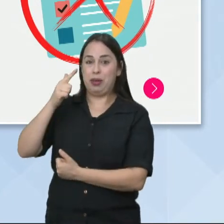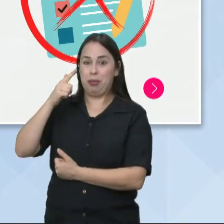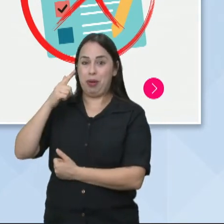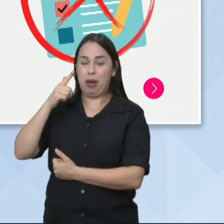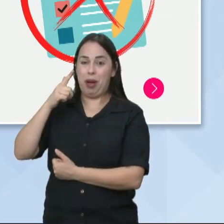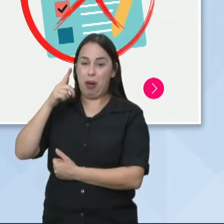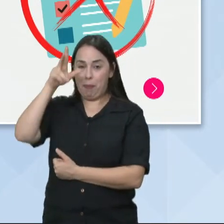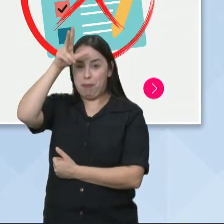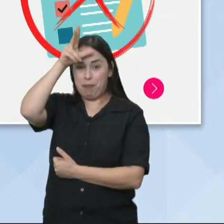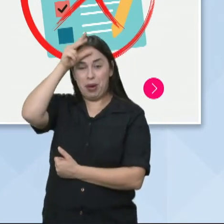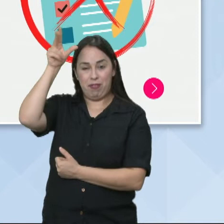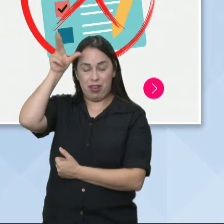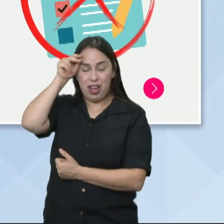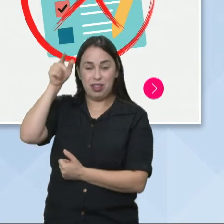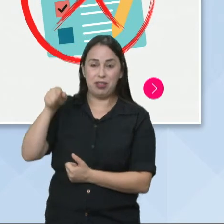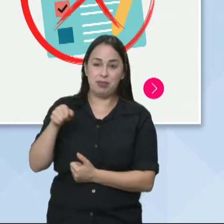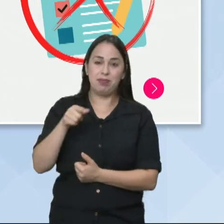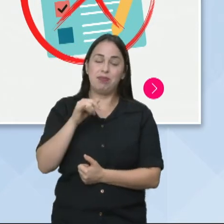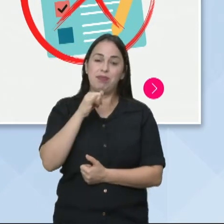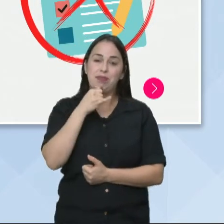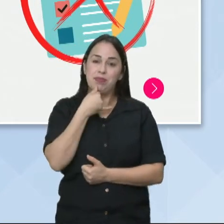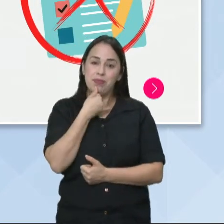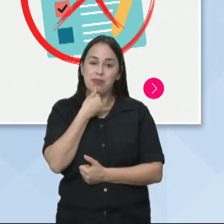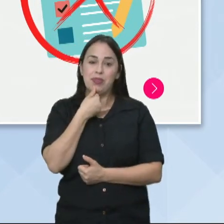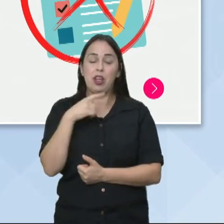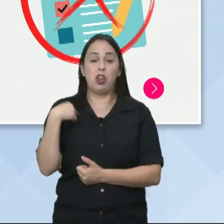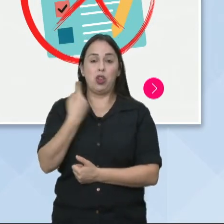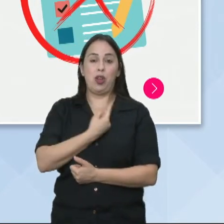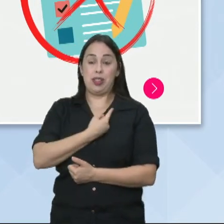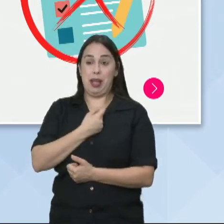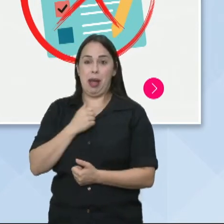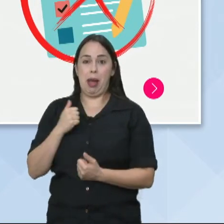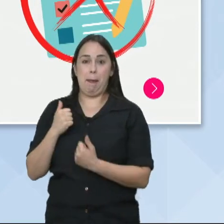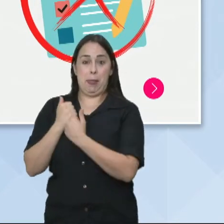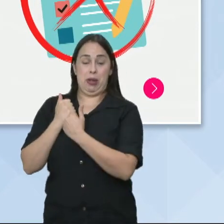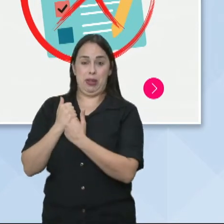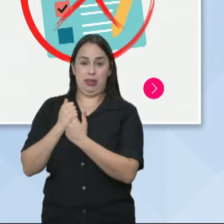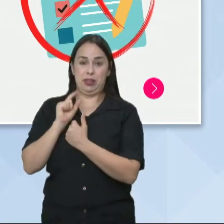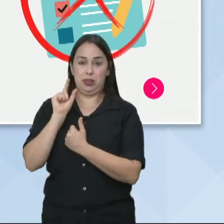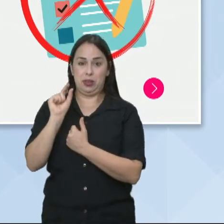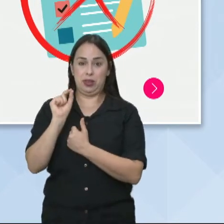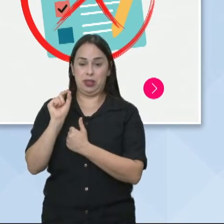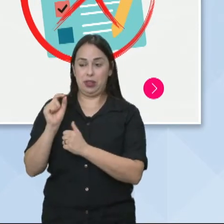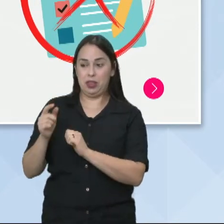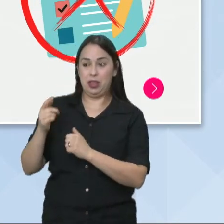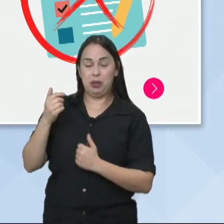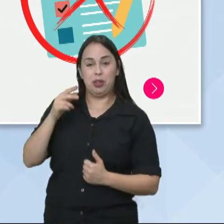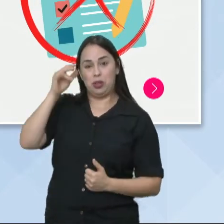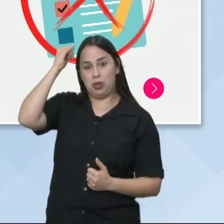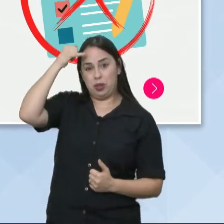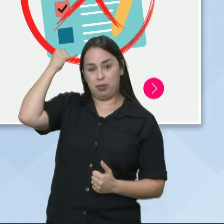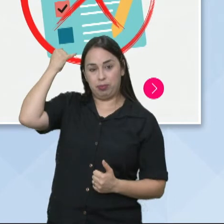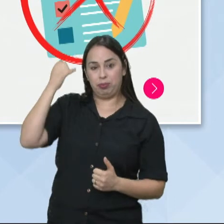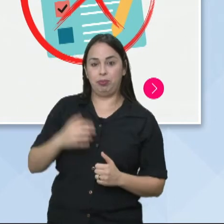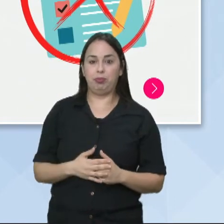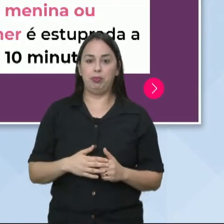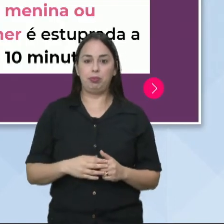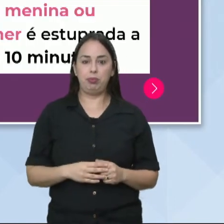que nós teve o apoio, o nosso apoio, que é a proposta do Dr. Zé Cláudio.